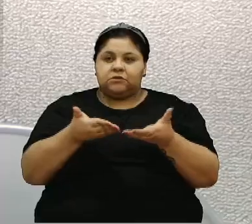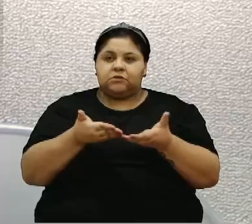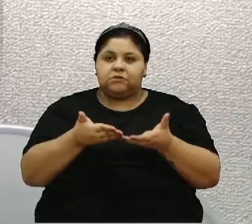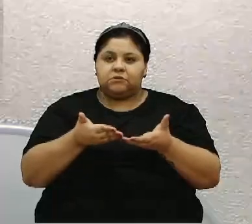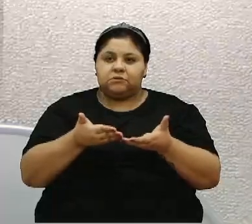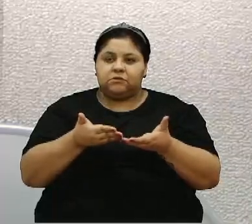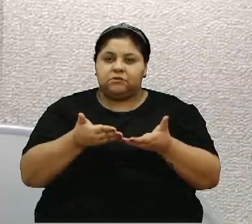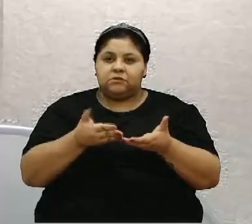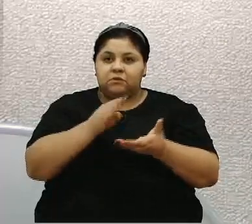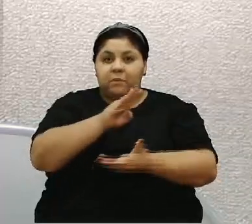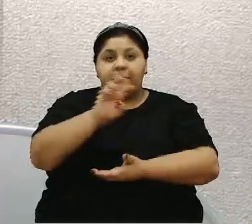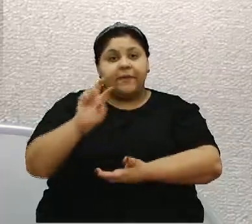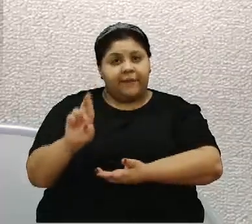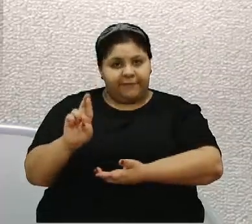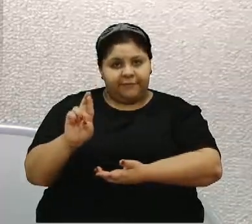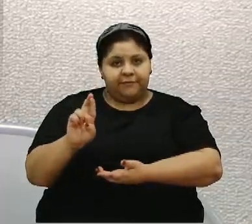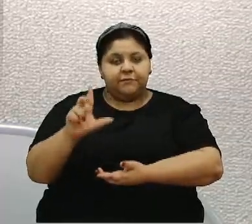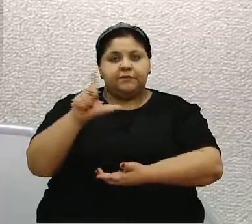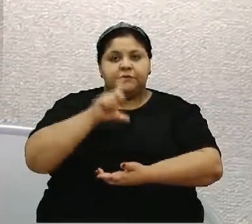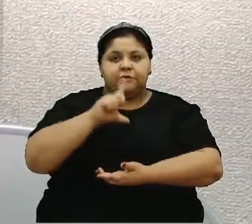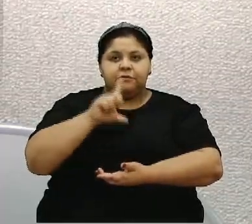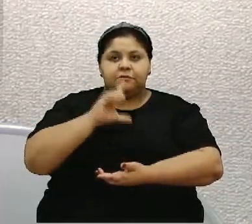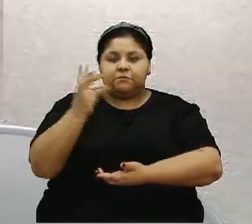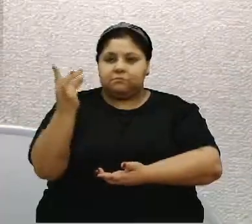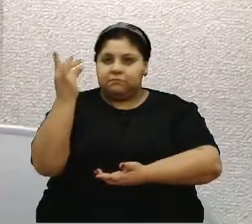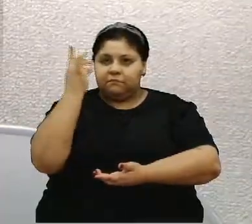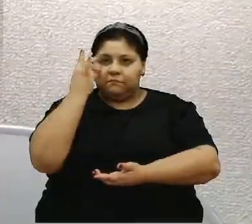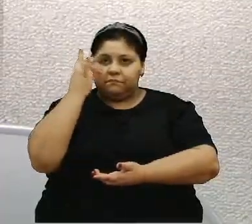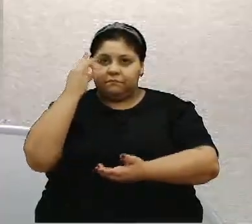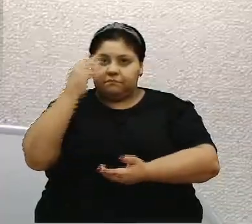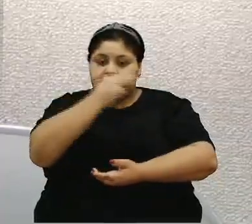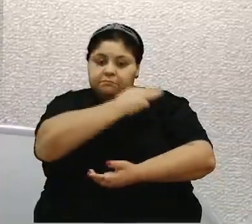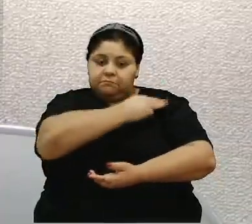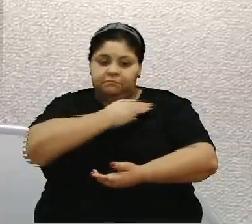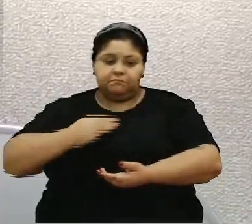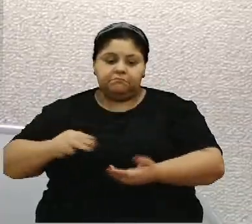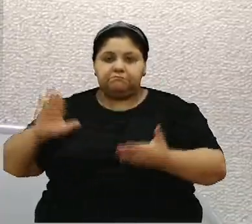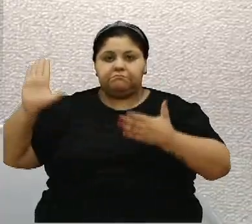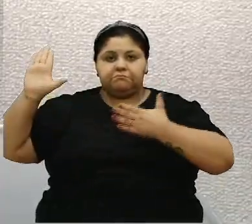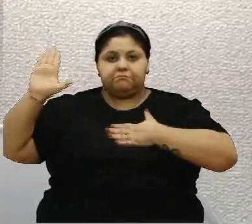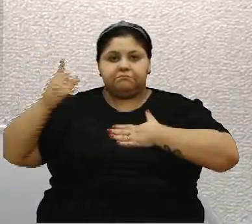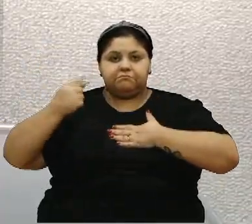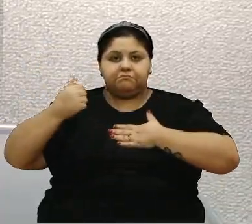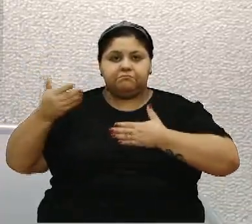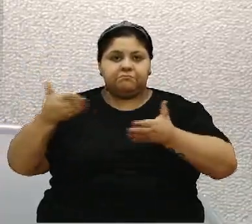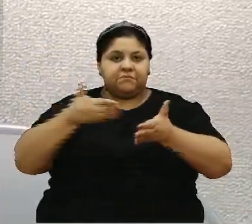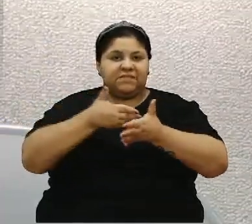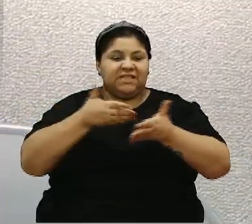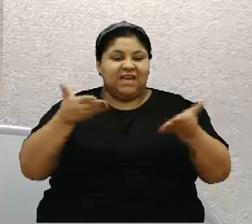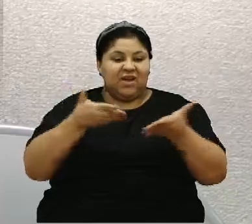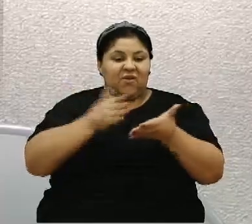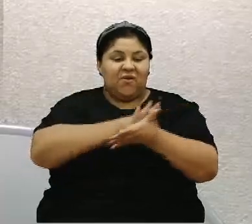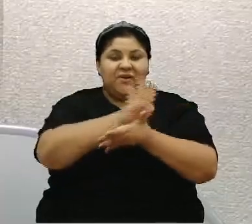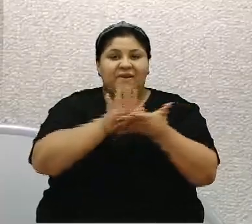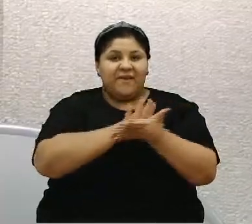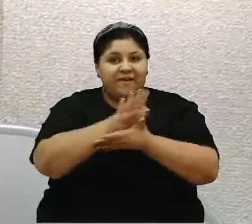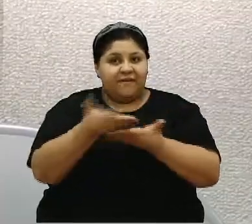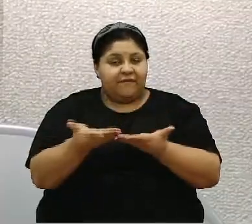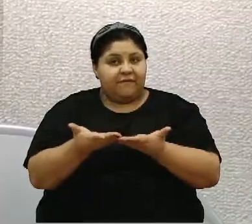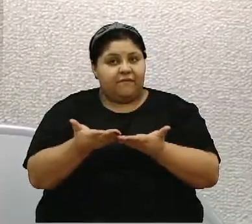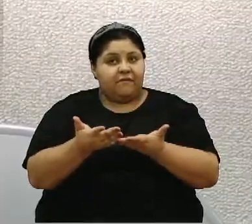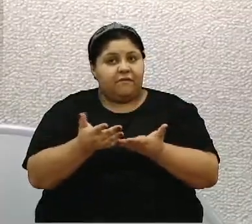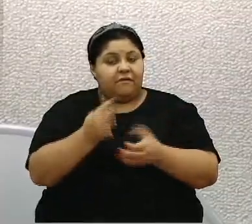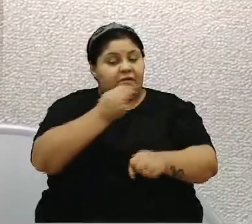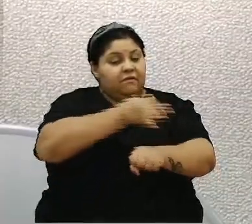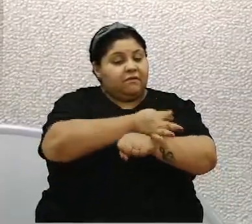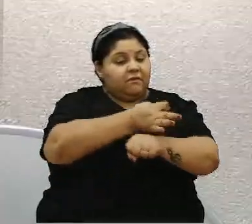de uma BR, e nós tivemos aqui a presença do ministro, que esteve aqui prometendo esses recursos, mas até agora não. Então essas medidas são medidas paliativas, usando